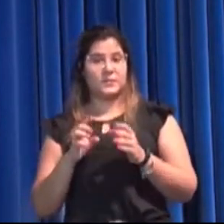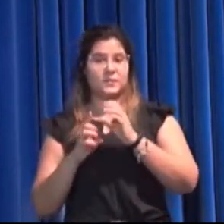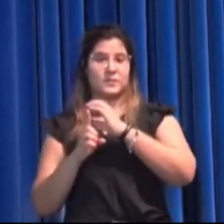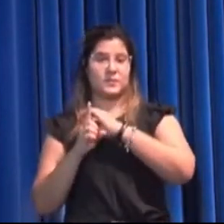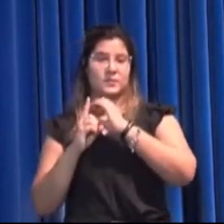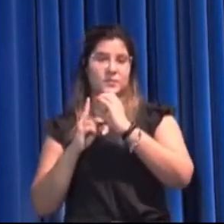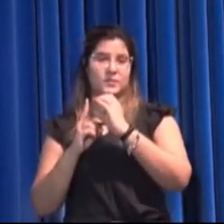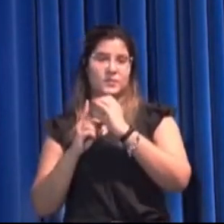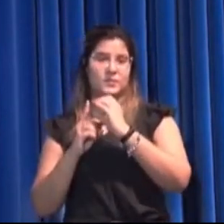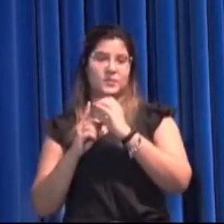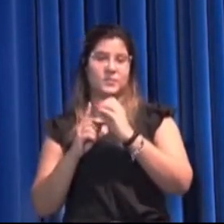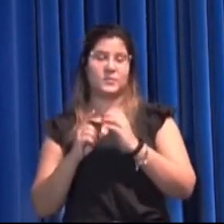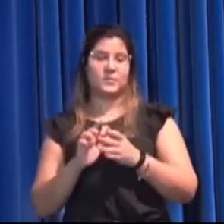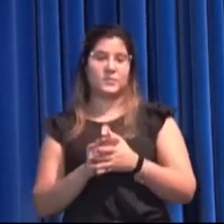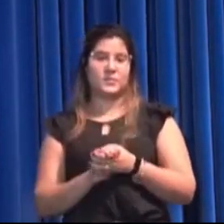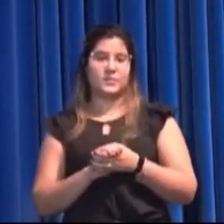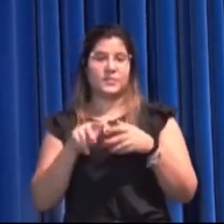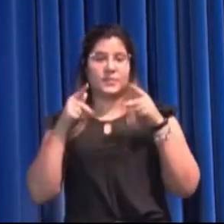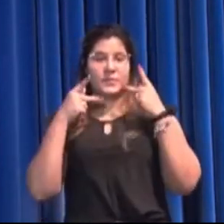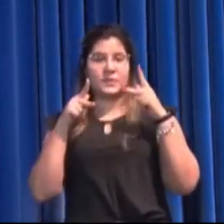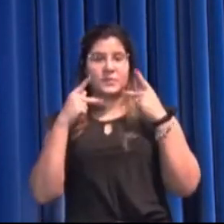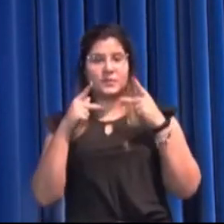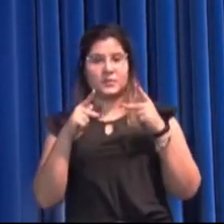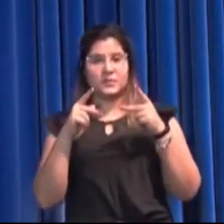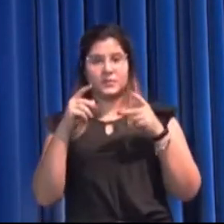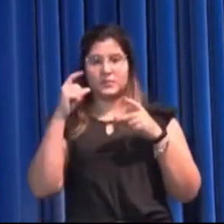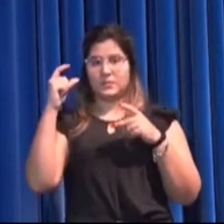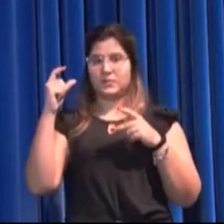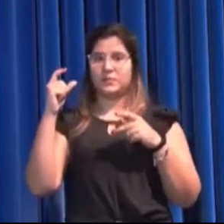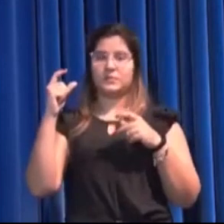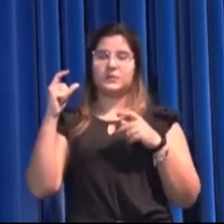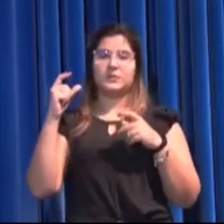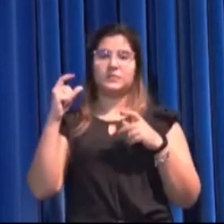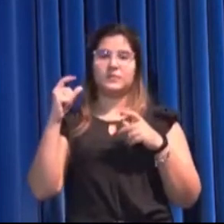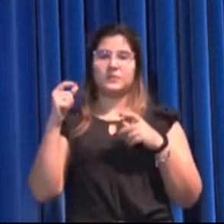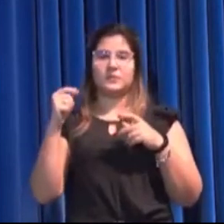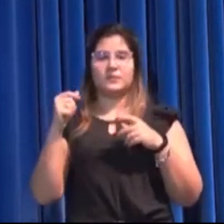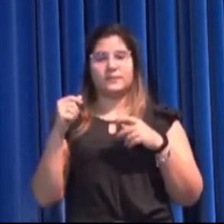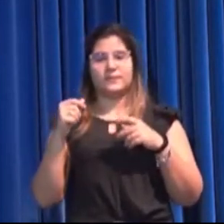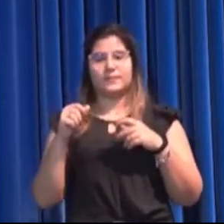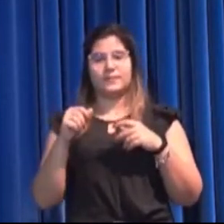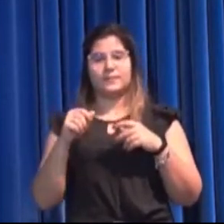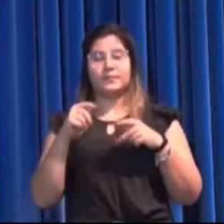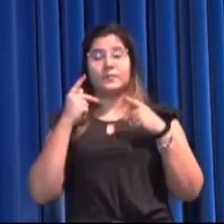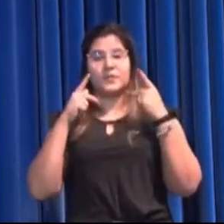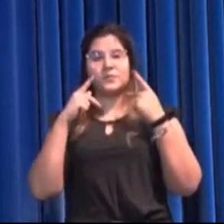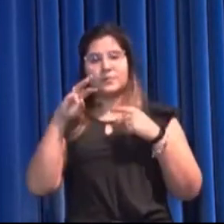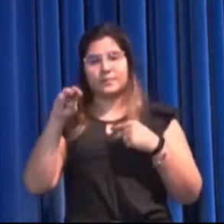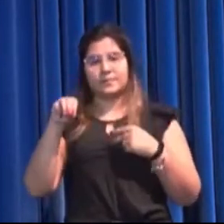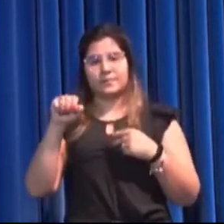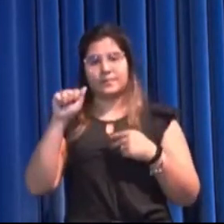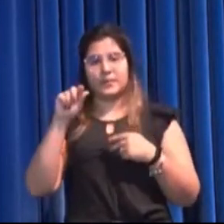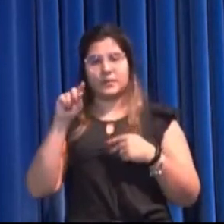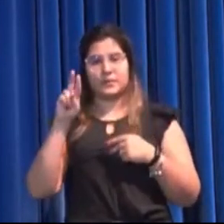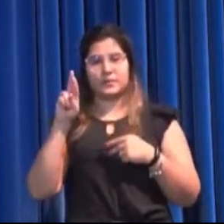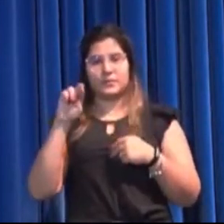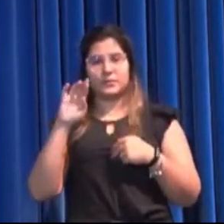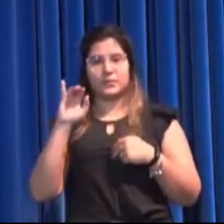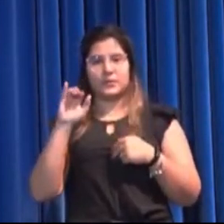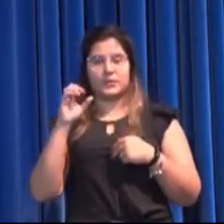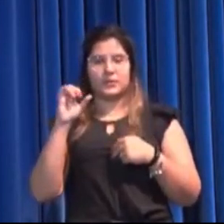culto da manhã, a pregação pela palavra que trouxe aqui o nosso pastor Maurício. Nós